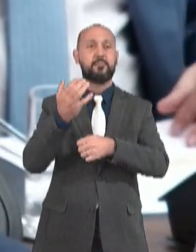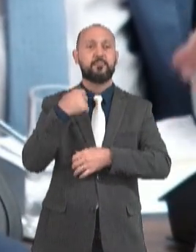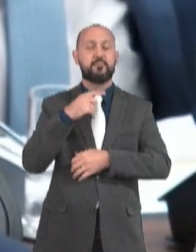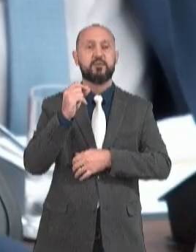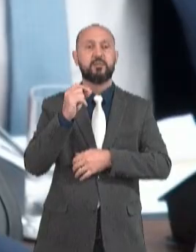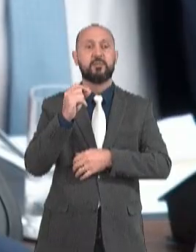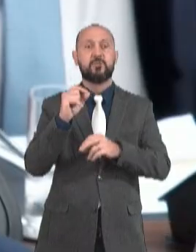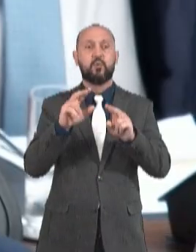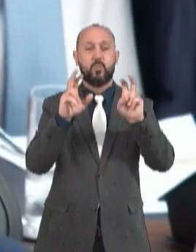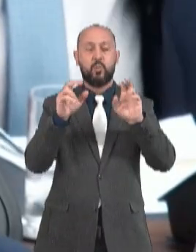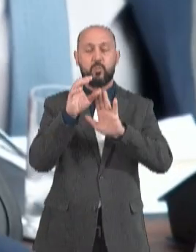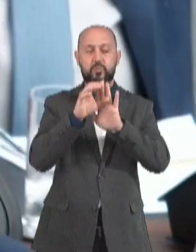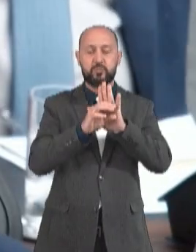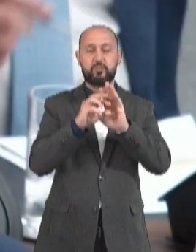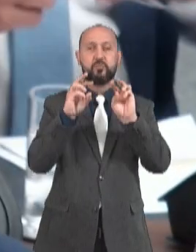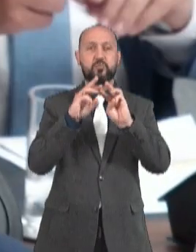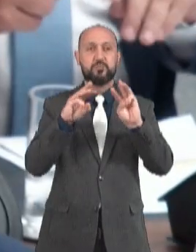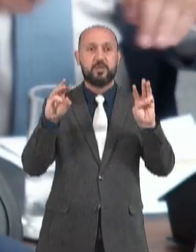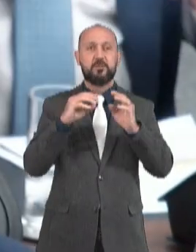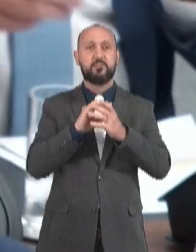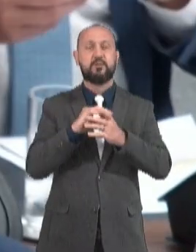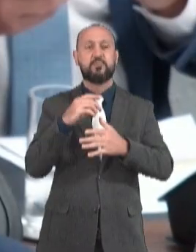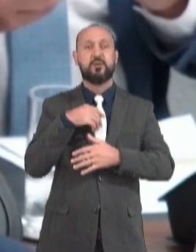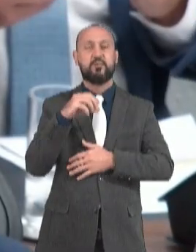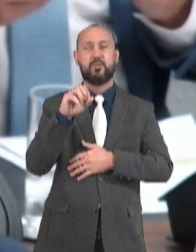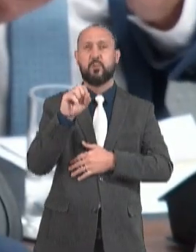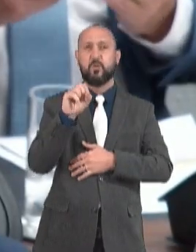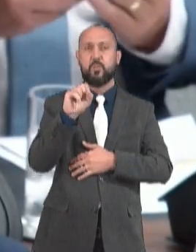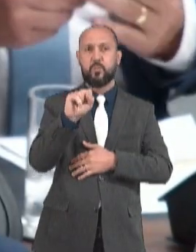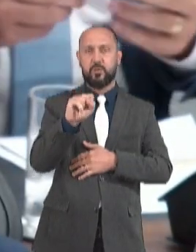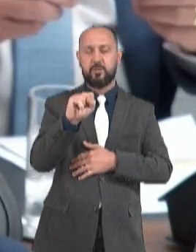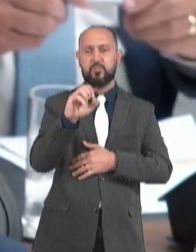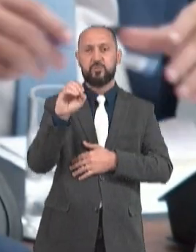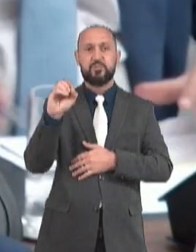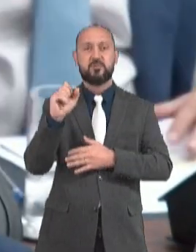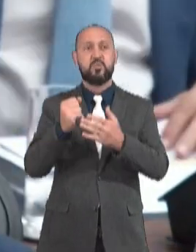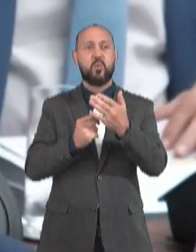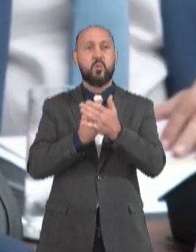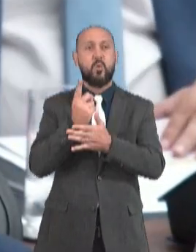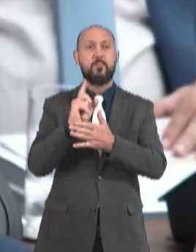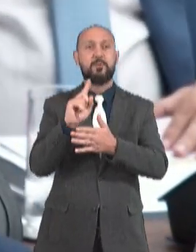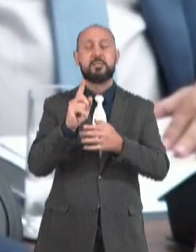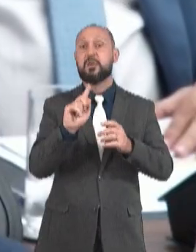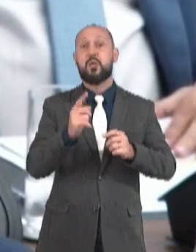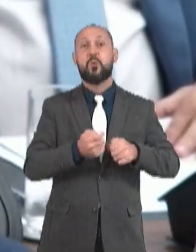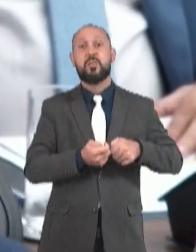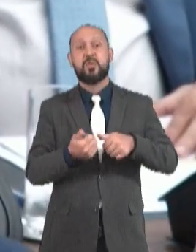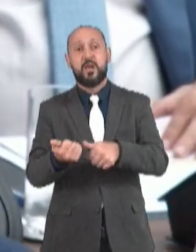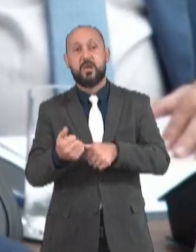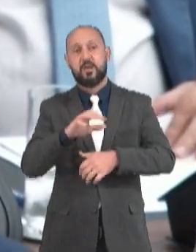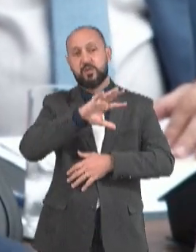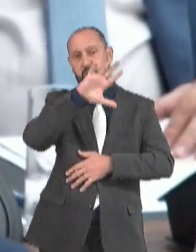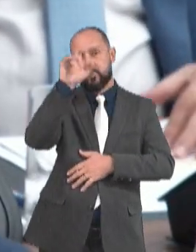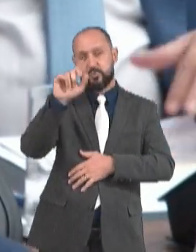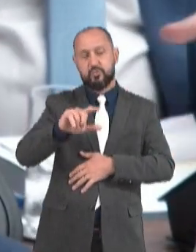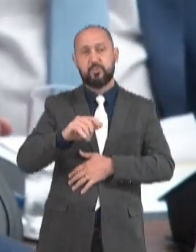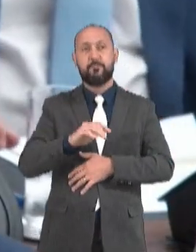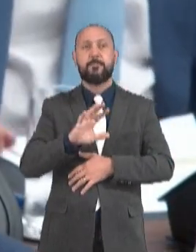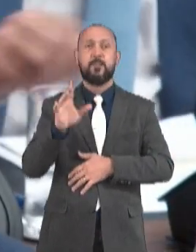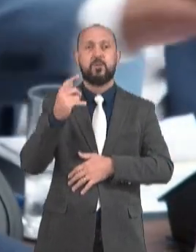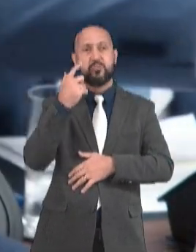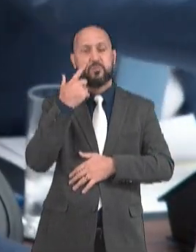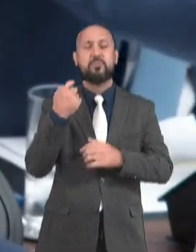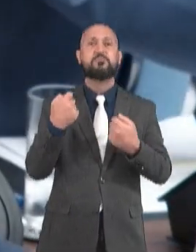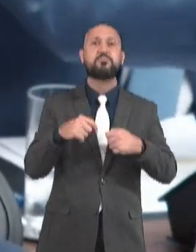presidente, tem uma matéria de um site aqui, foram 800 compras não entregues aqui no Mato Grosso do Sul. Então, essa é